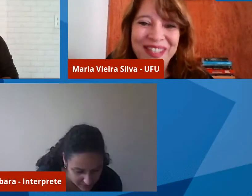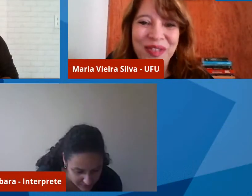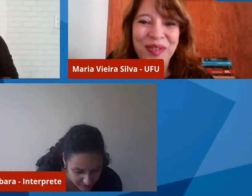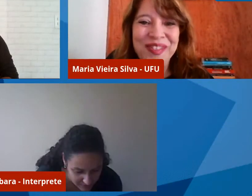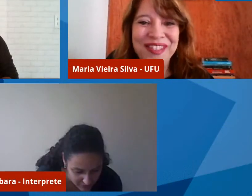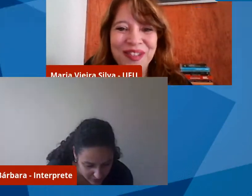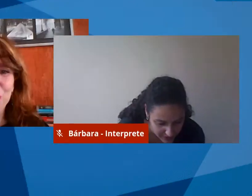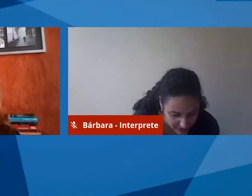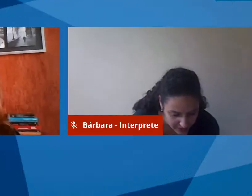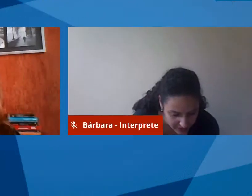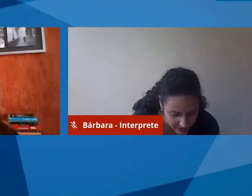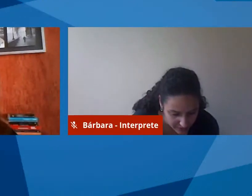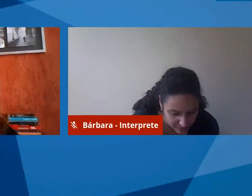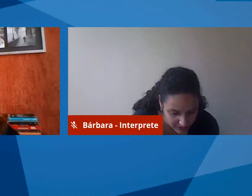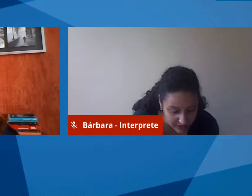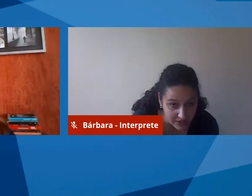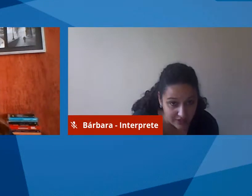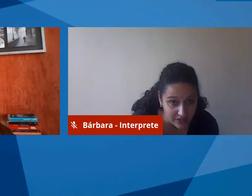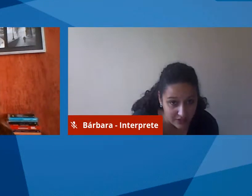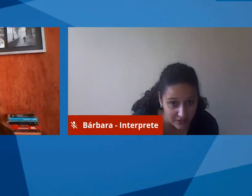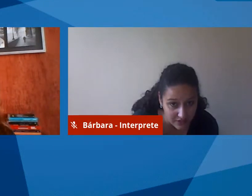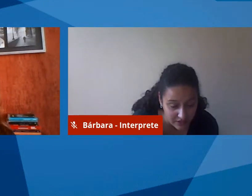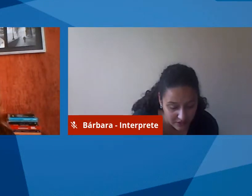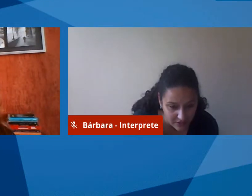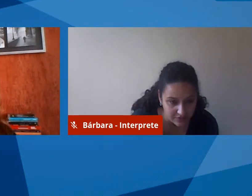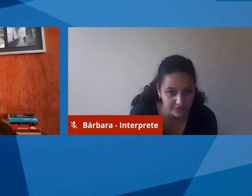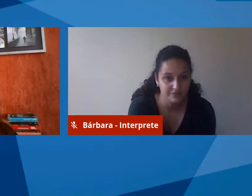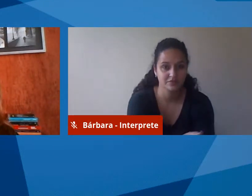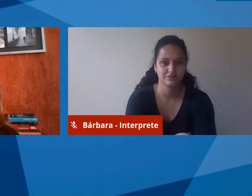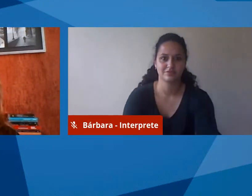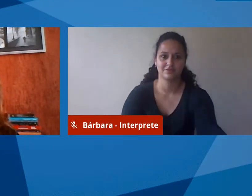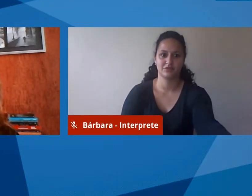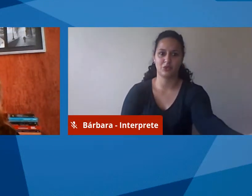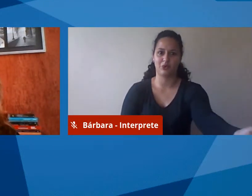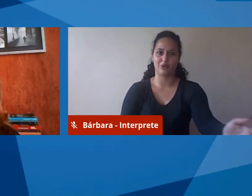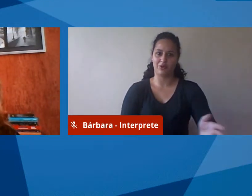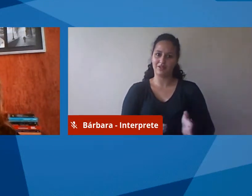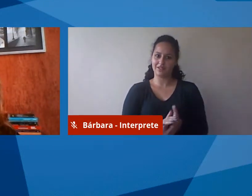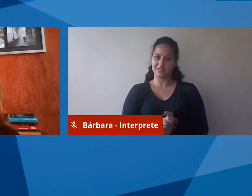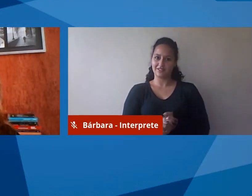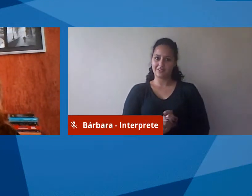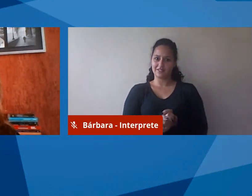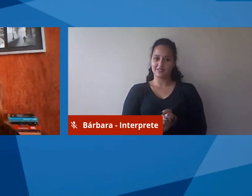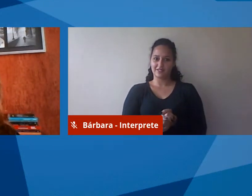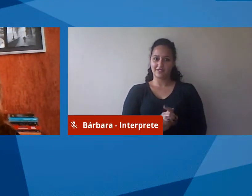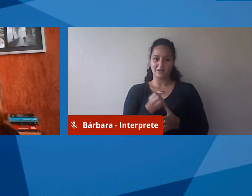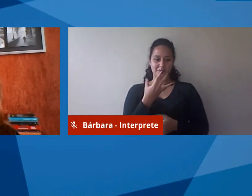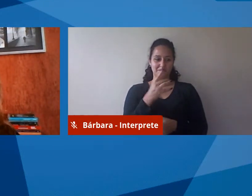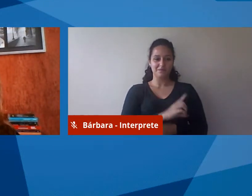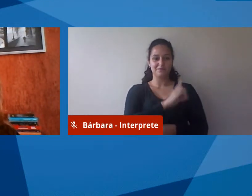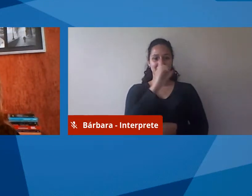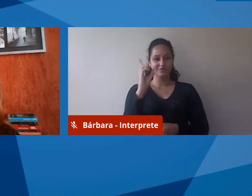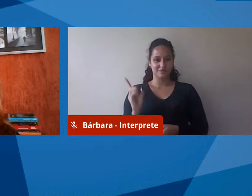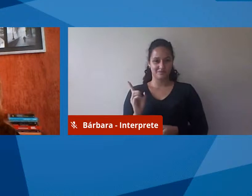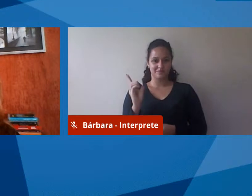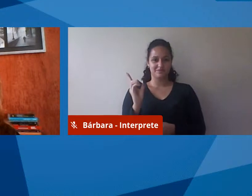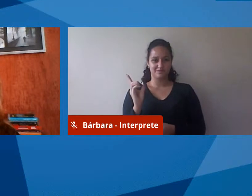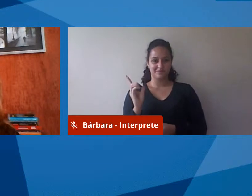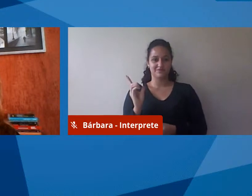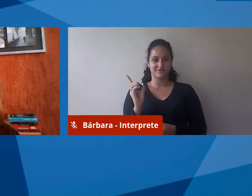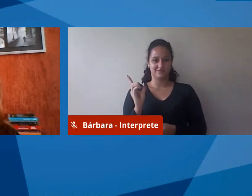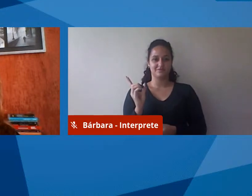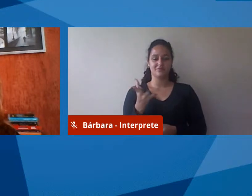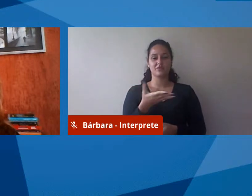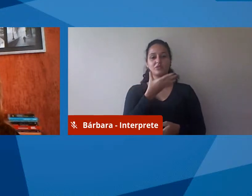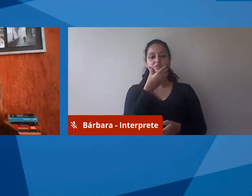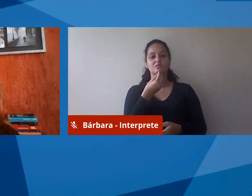Bom dia a todos e todas. Apesar da aridez desses tempos tão difíceis, esse